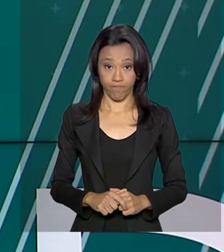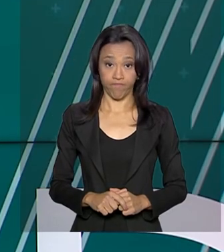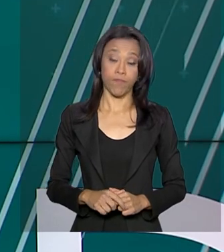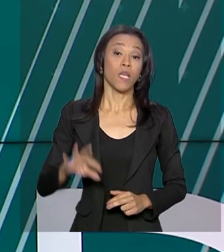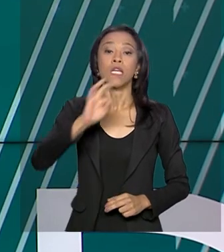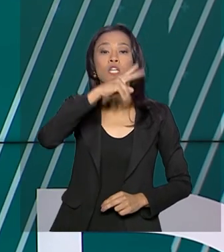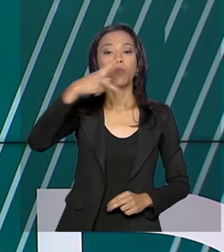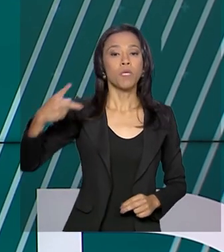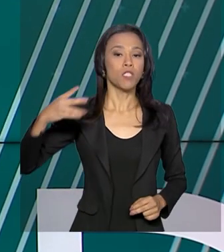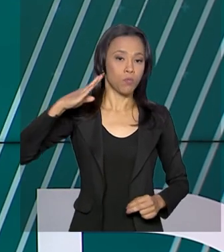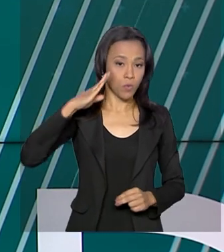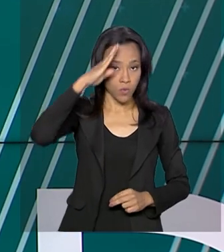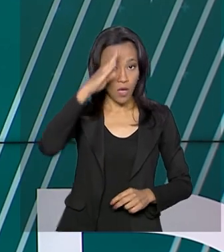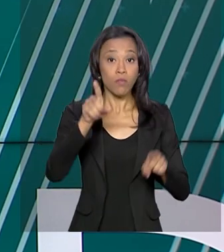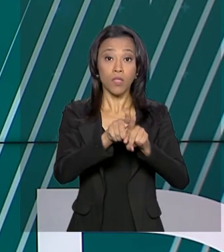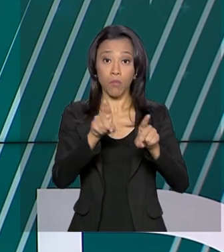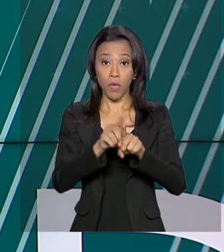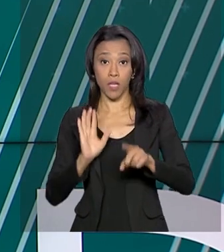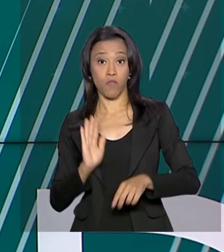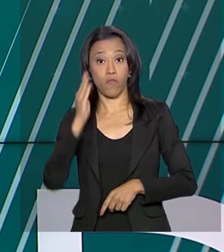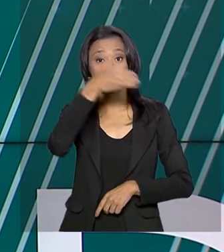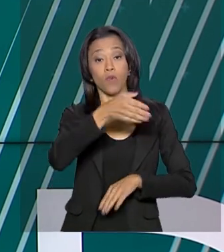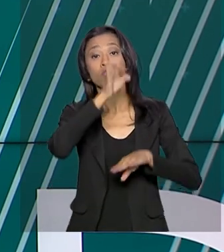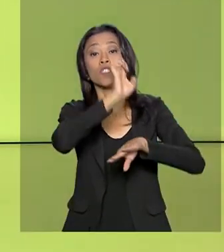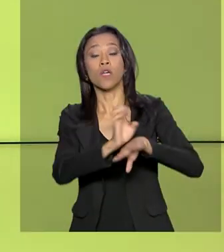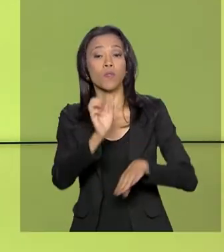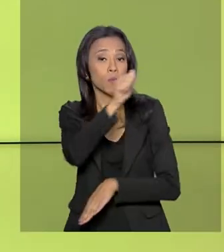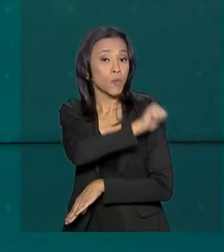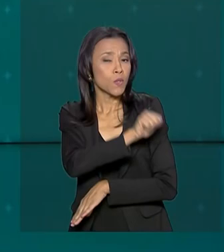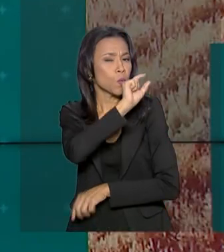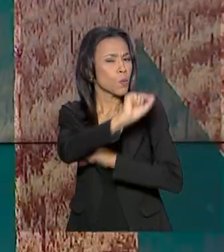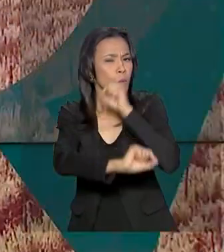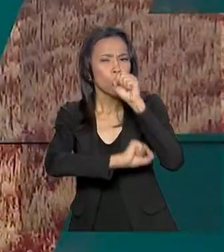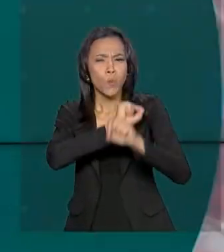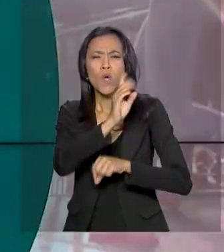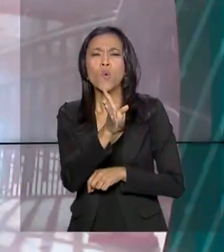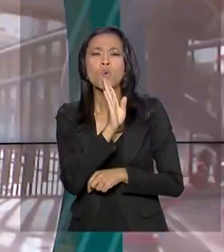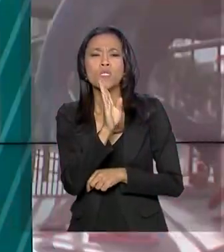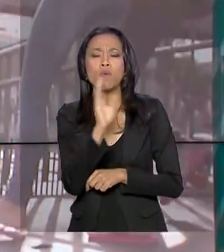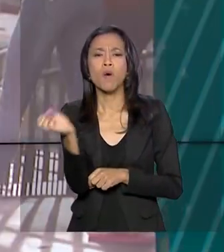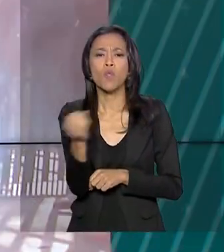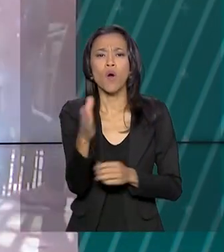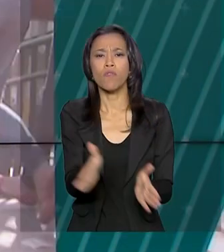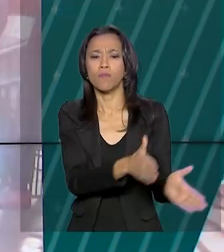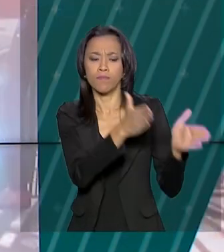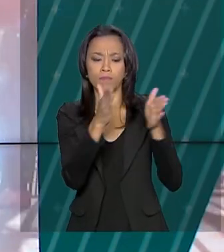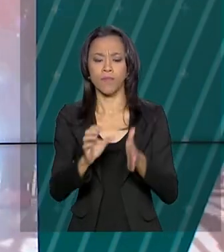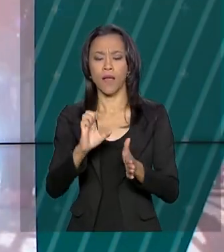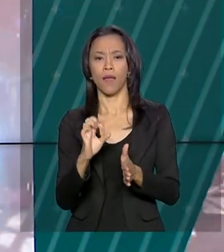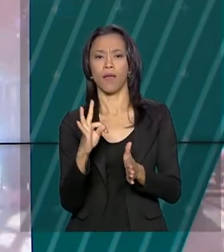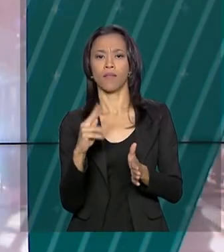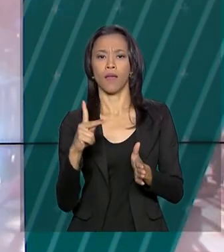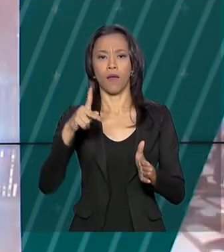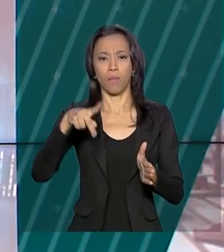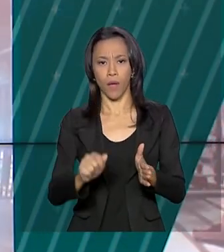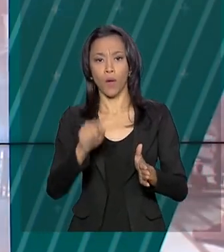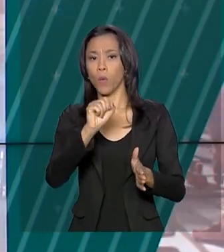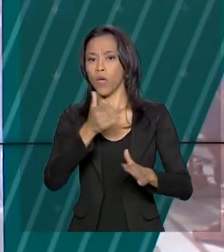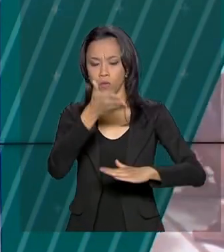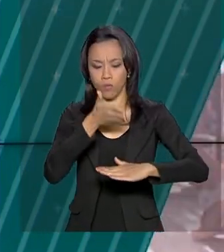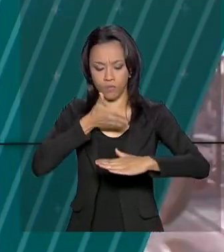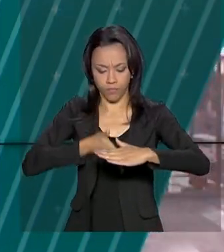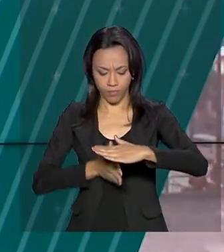E o presidente Jair Bolsonaro também esteve no Rio de Janeiro. Ele foi conhecer uma nova etapa do processo de montagem do submarino